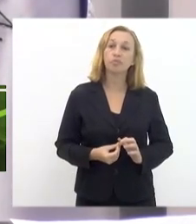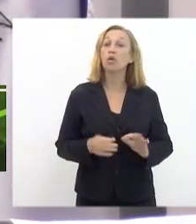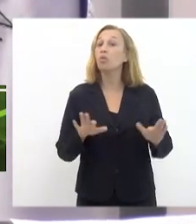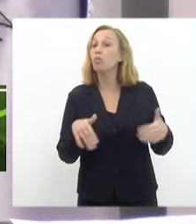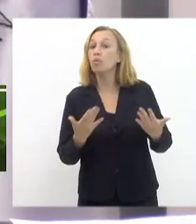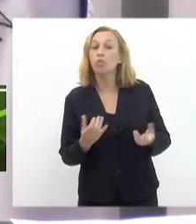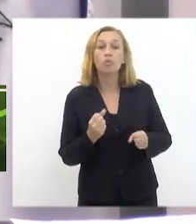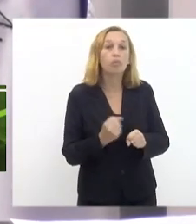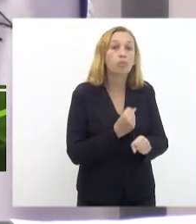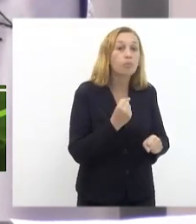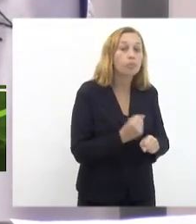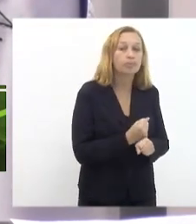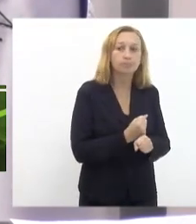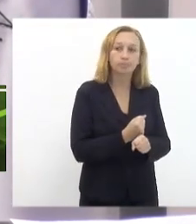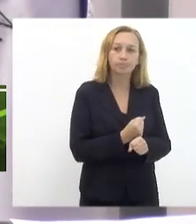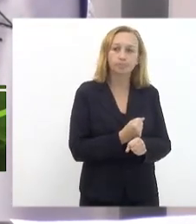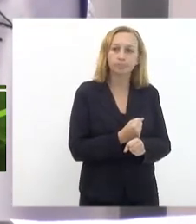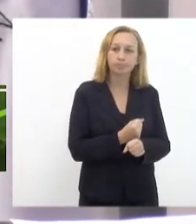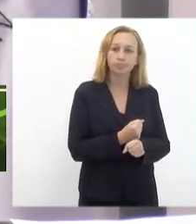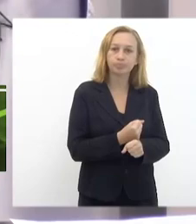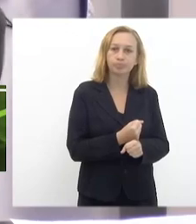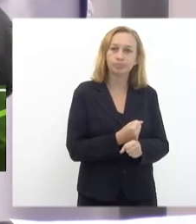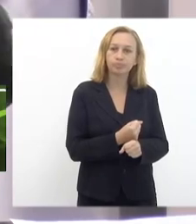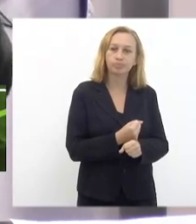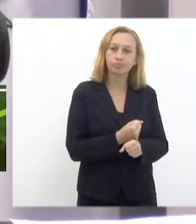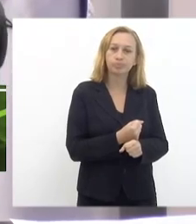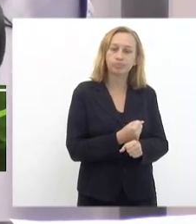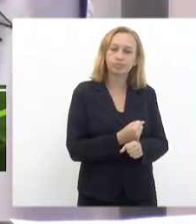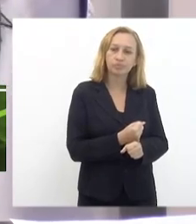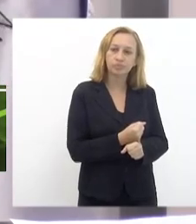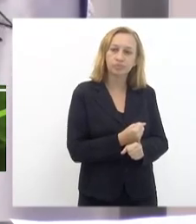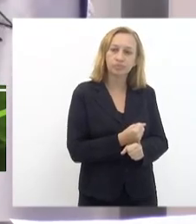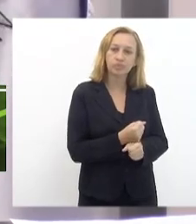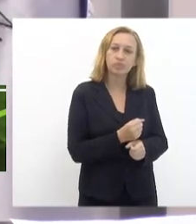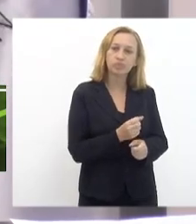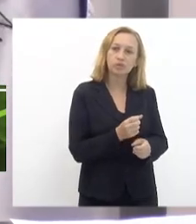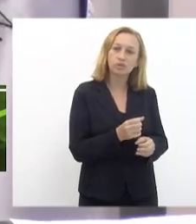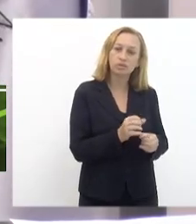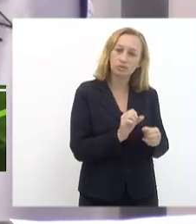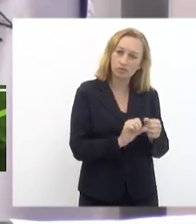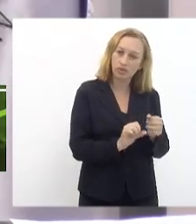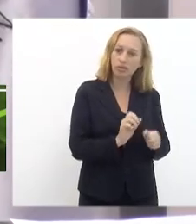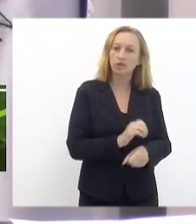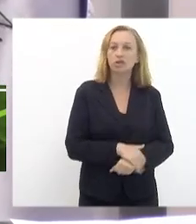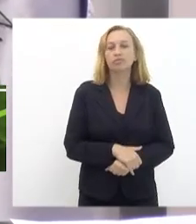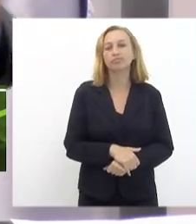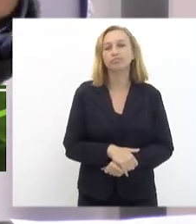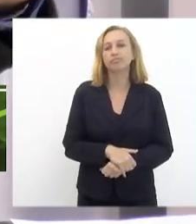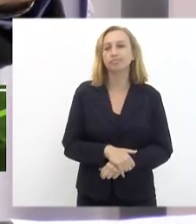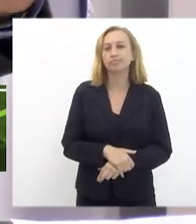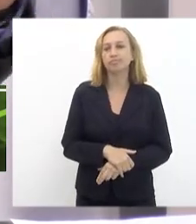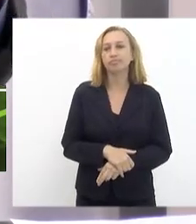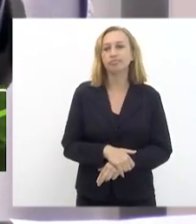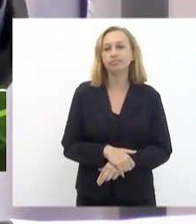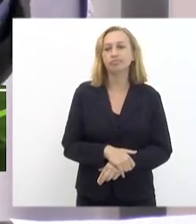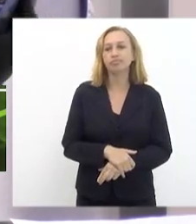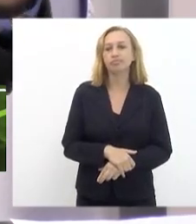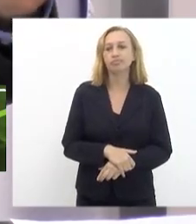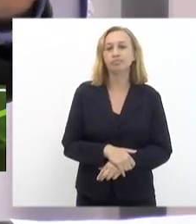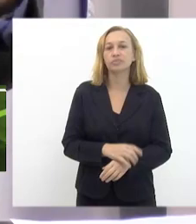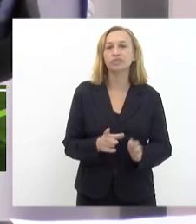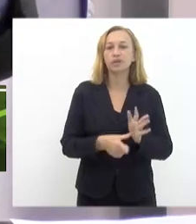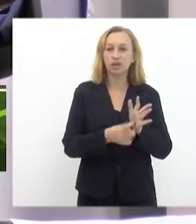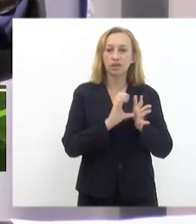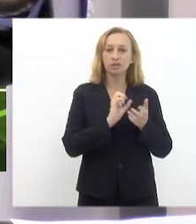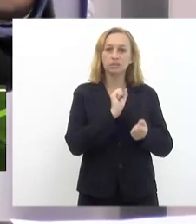obras estão sendo tocadas estão sendo feitas que estavam